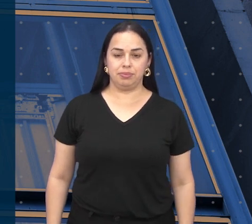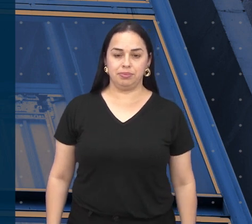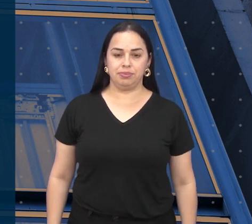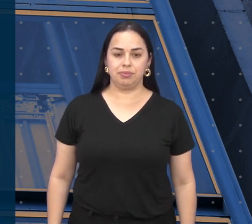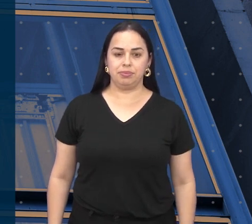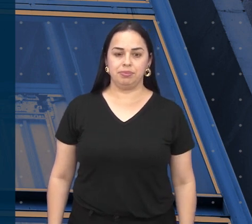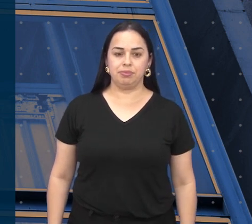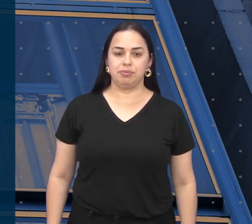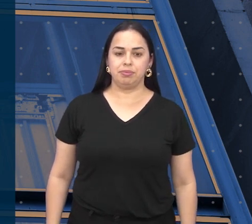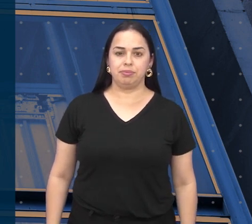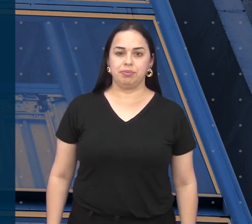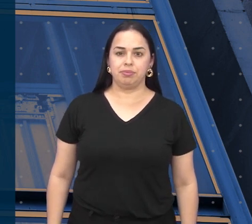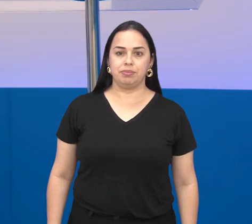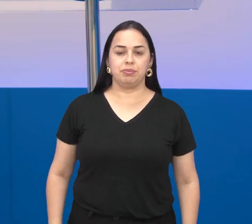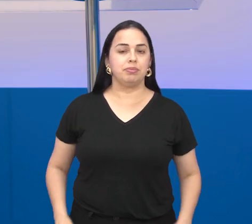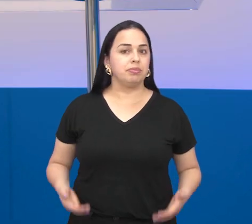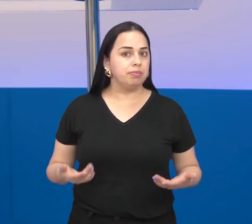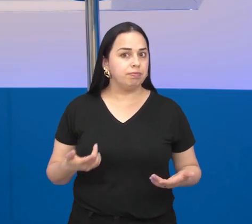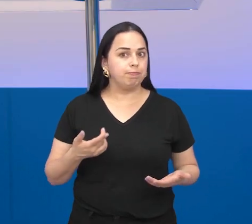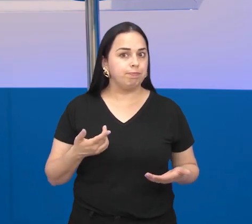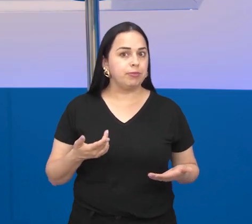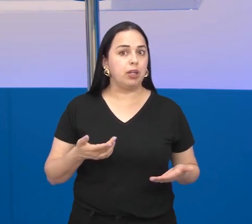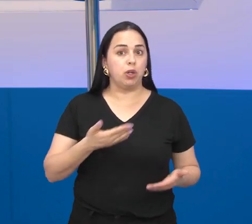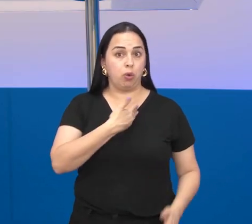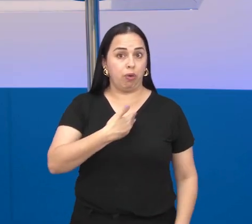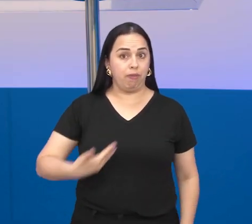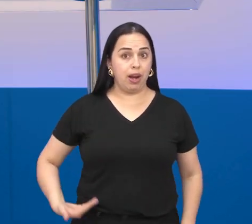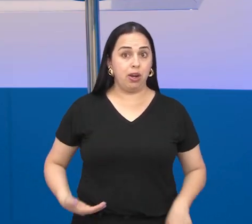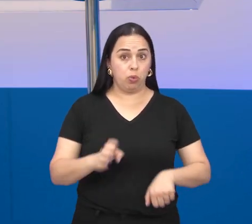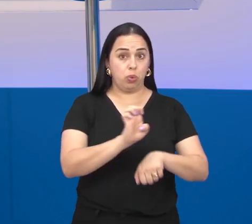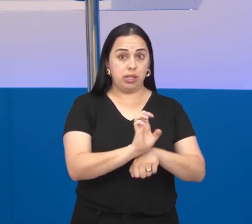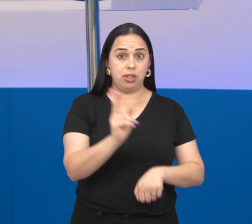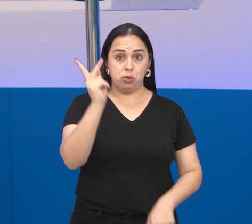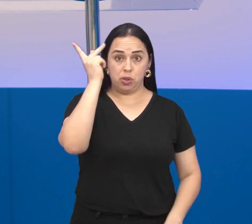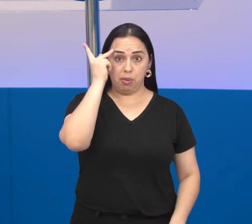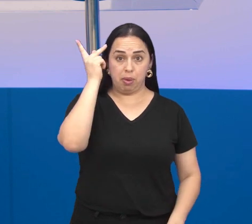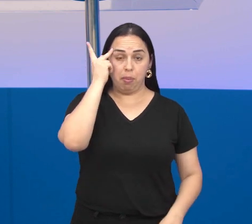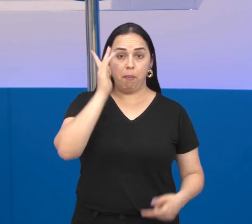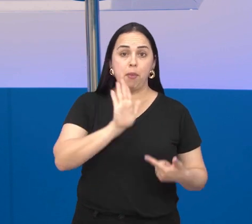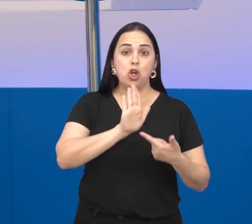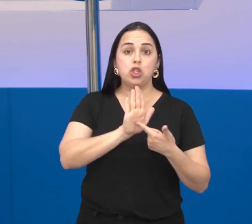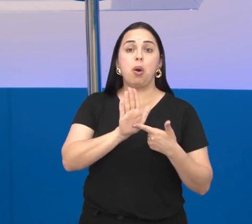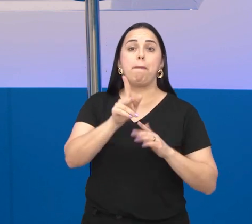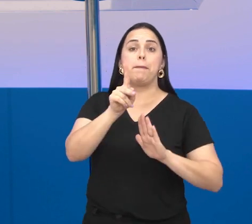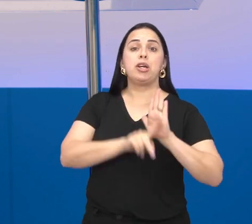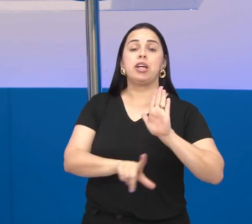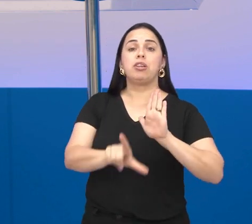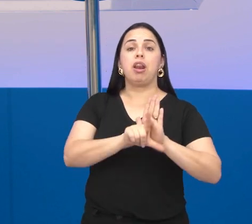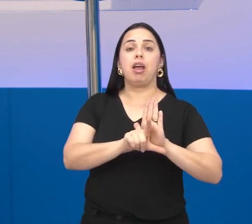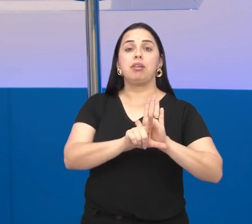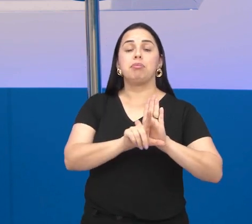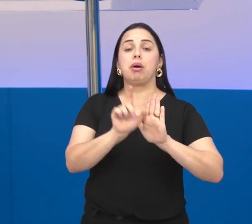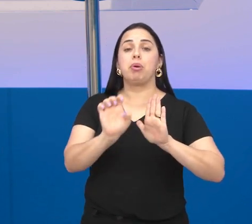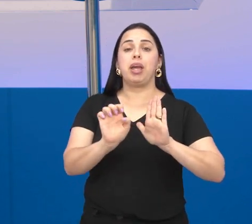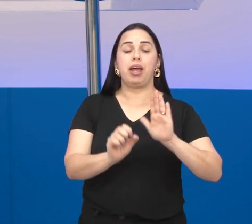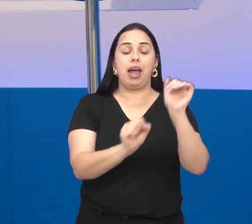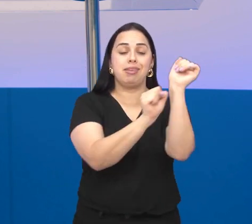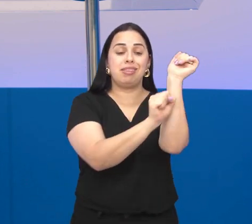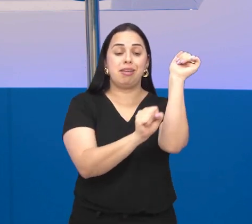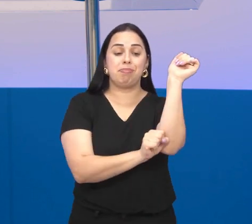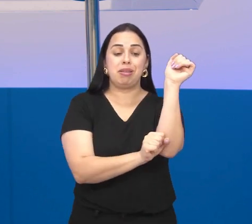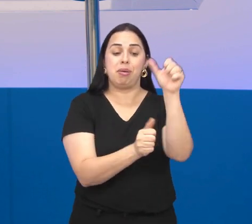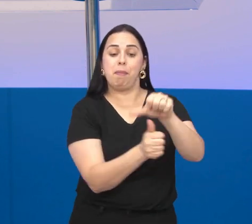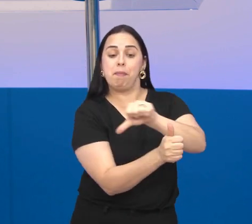175, no centro. E olha só, o governo do estado de São Paulo apresentou um projeto de lei para a privatização